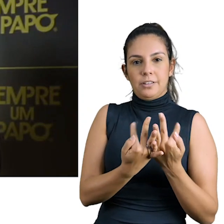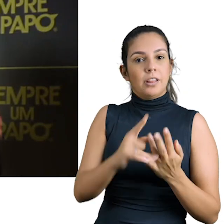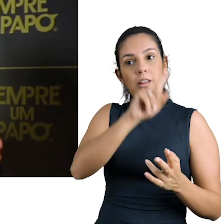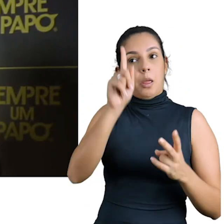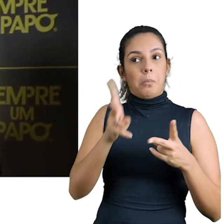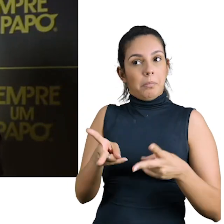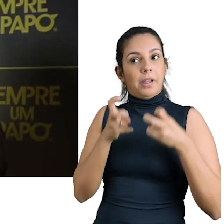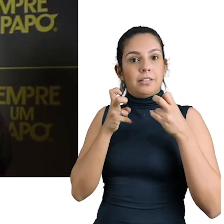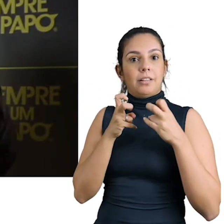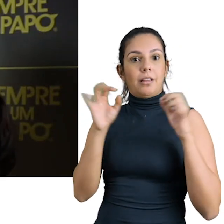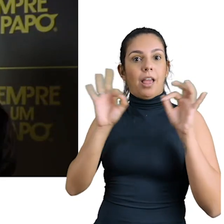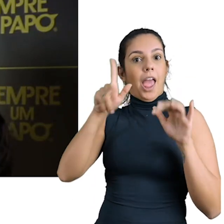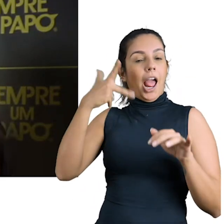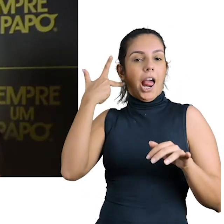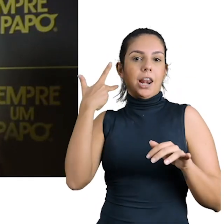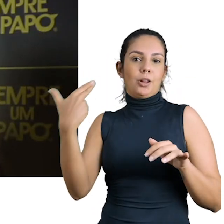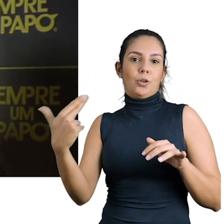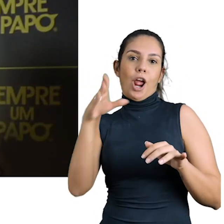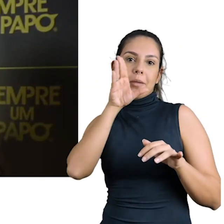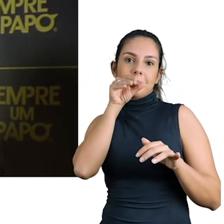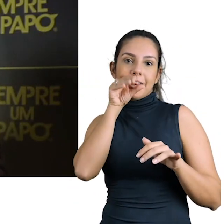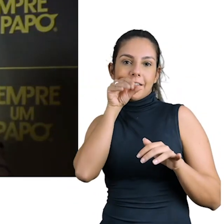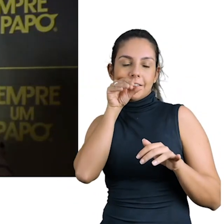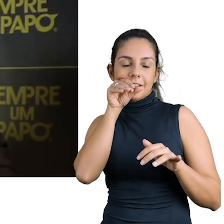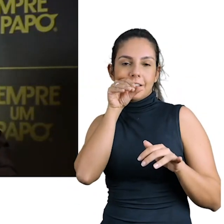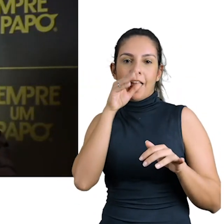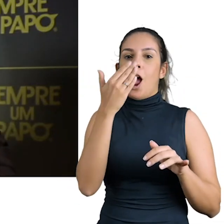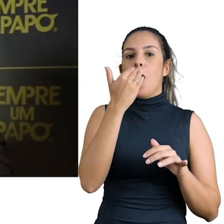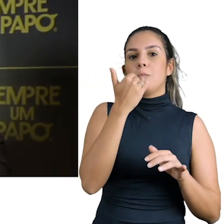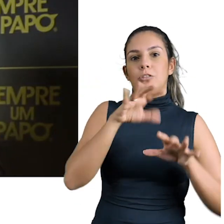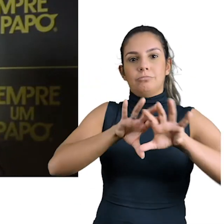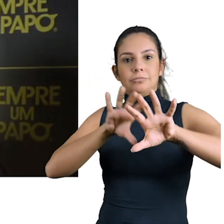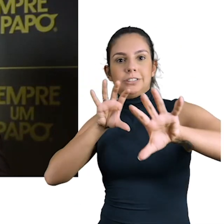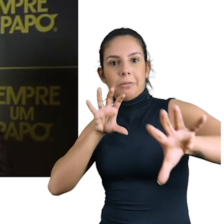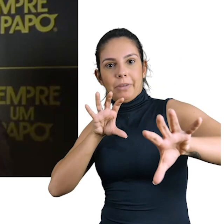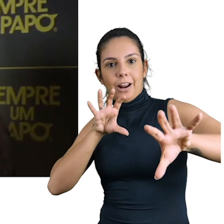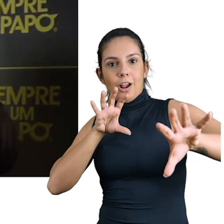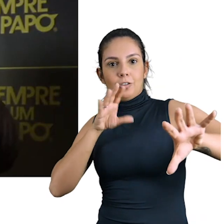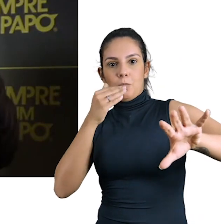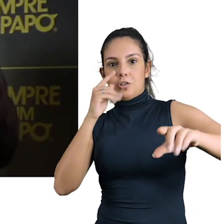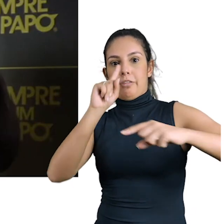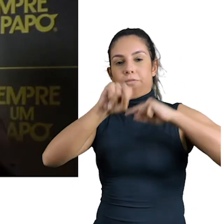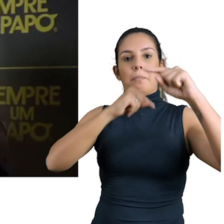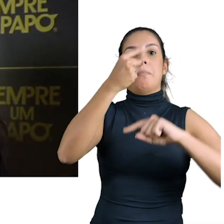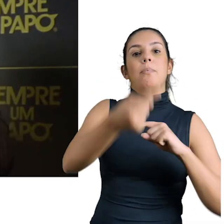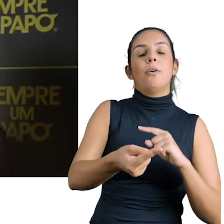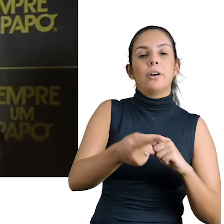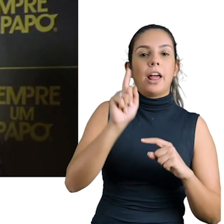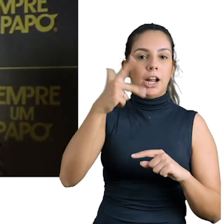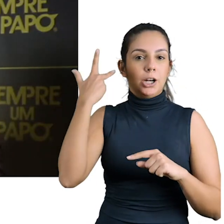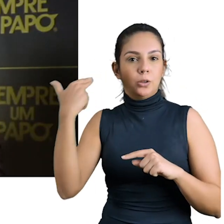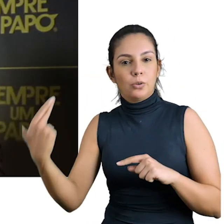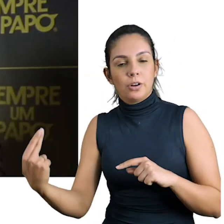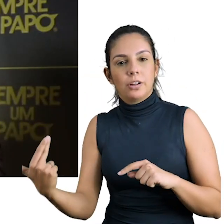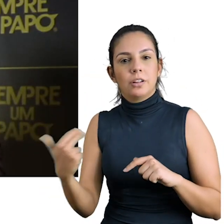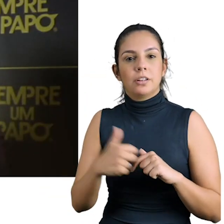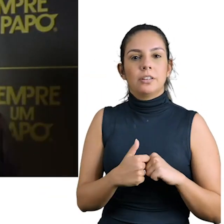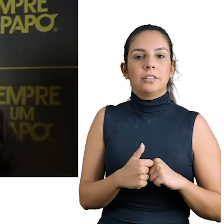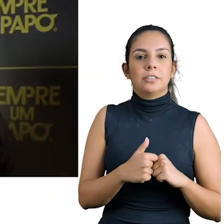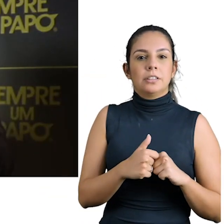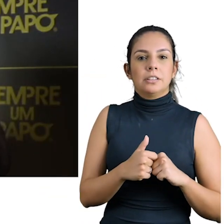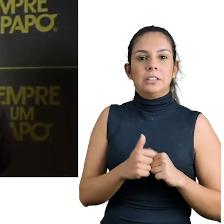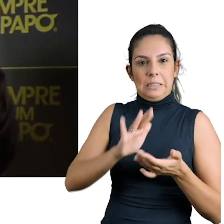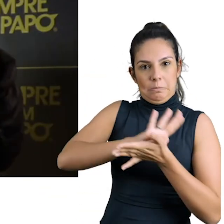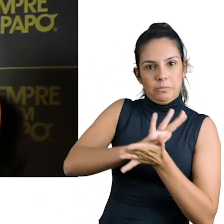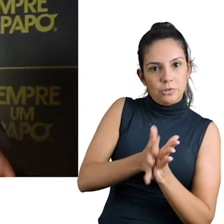ninguém percebe. É natural a empregada almoçar, Exatamente. jantar, almoçar depois, é natural ela entende,